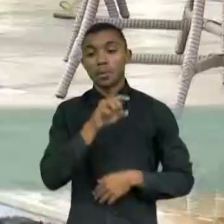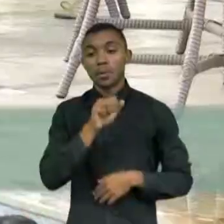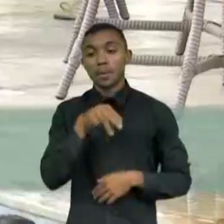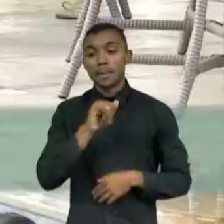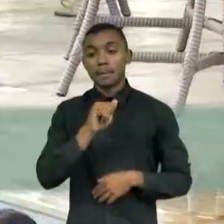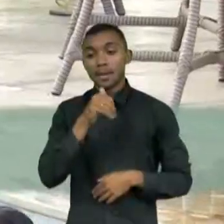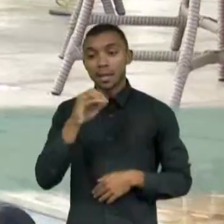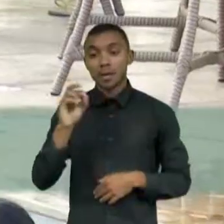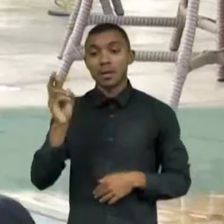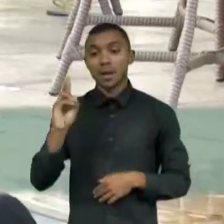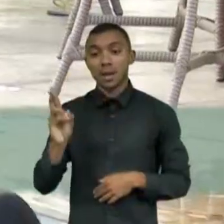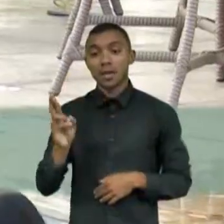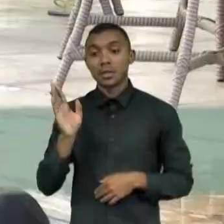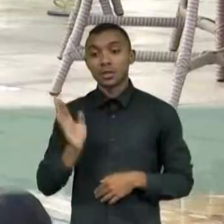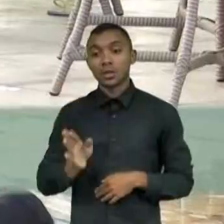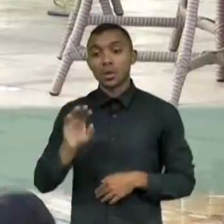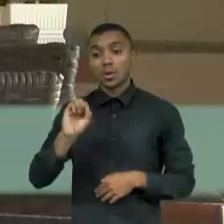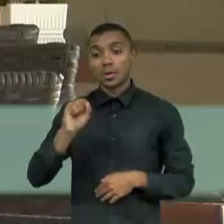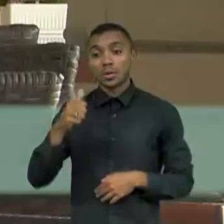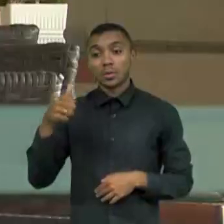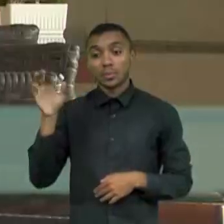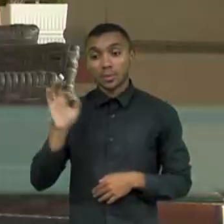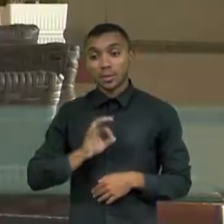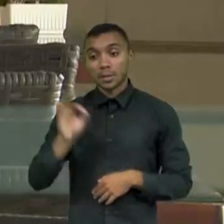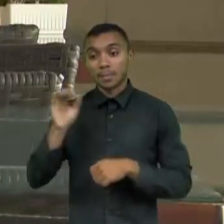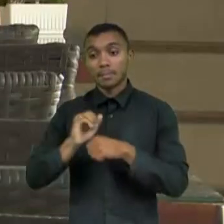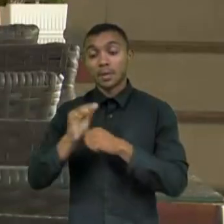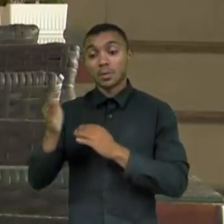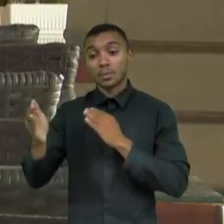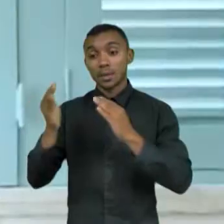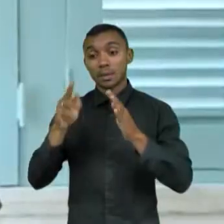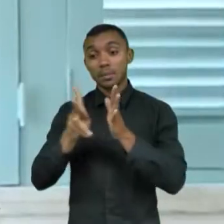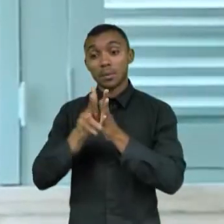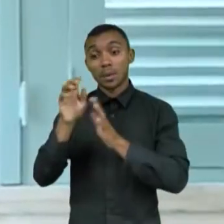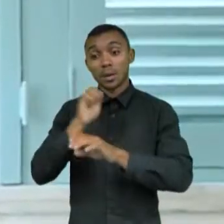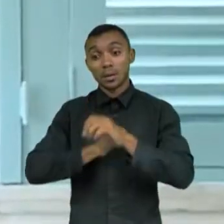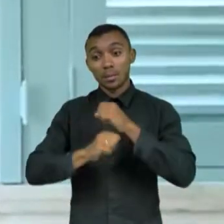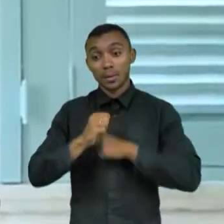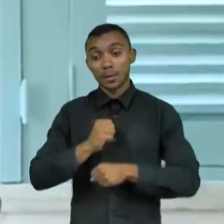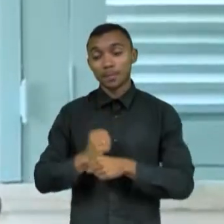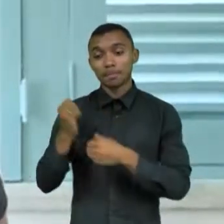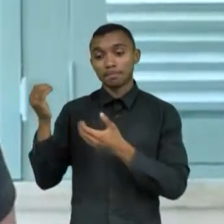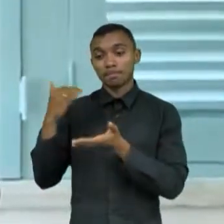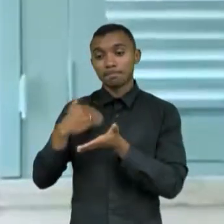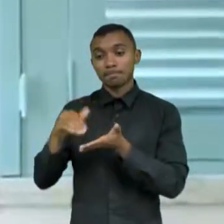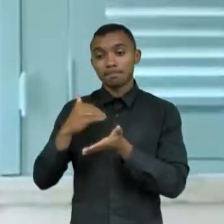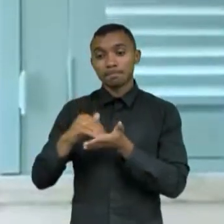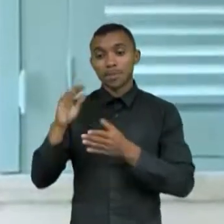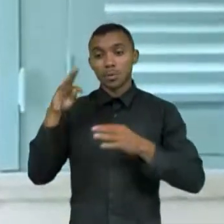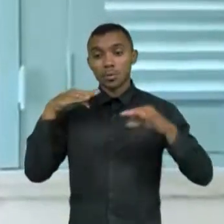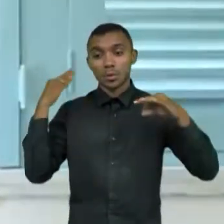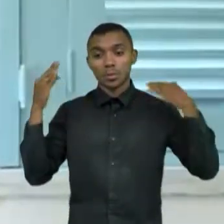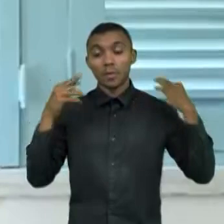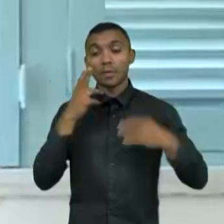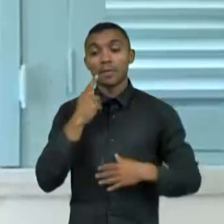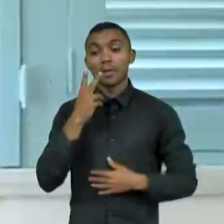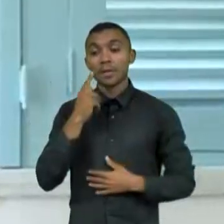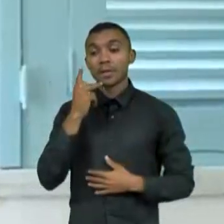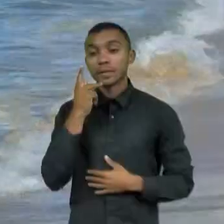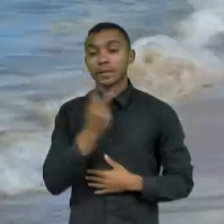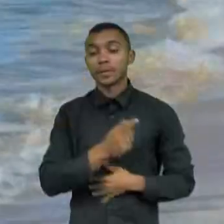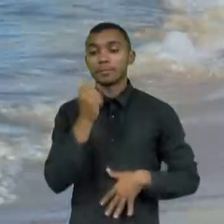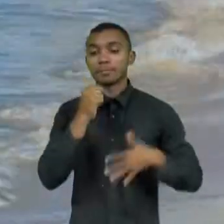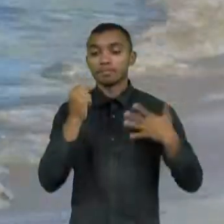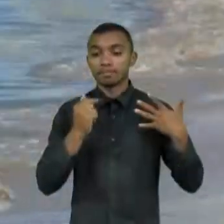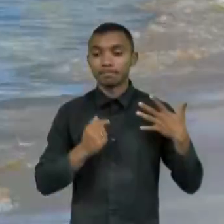R$ 1.600.000, um número 81% maior que em julho do ano passado. O secretário de Turismo de Fortaleza destaca pontos